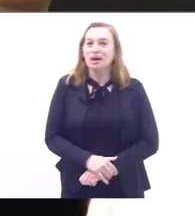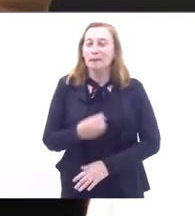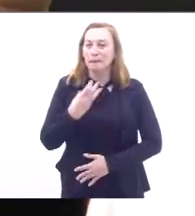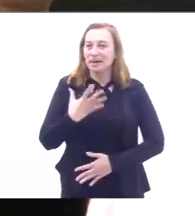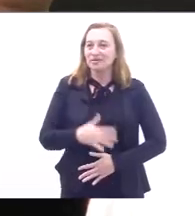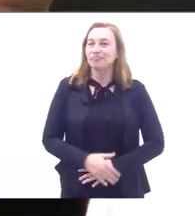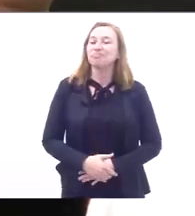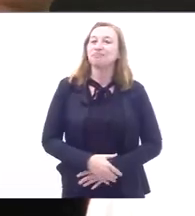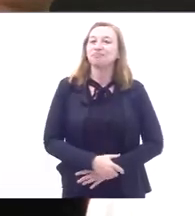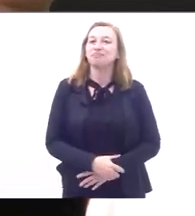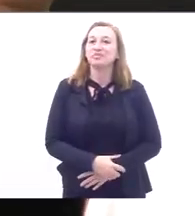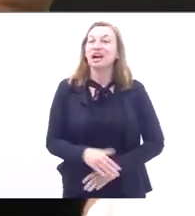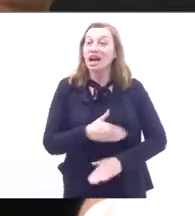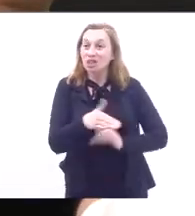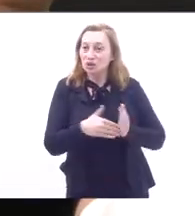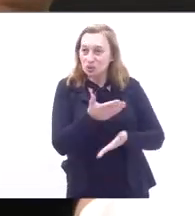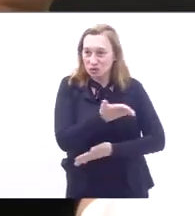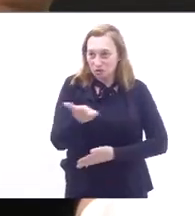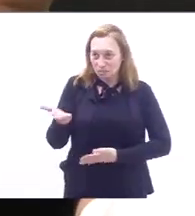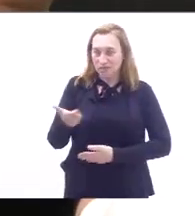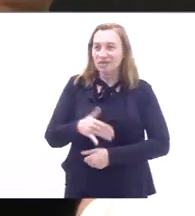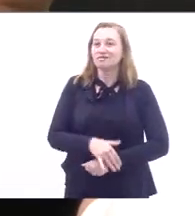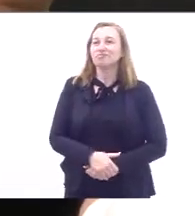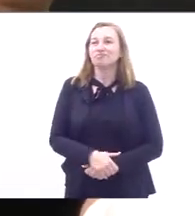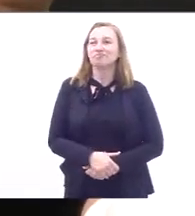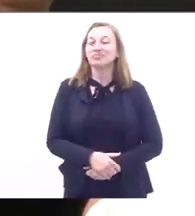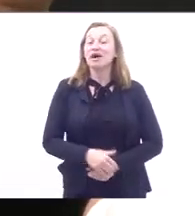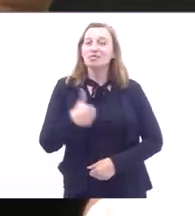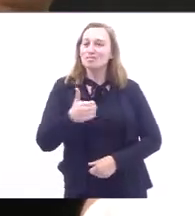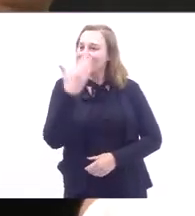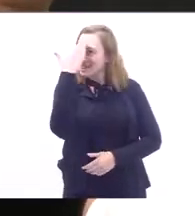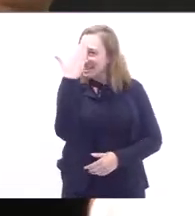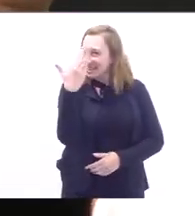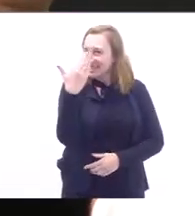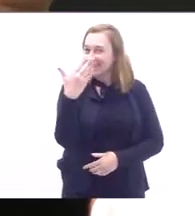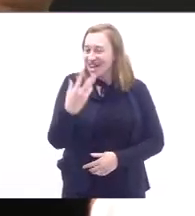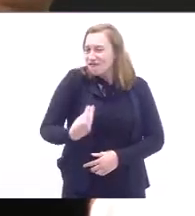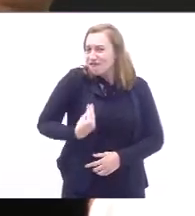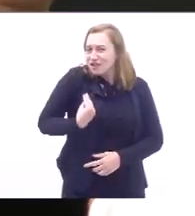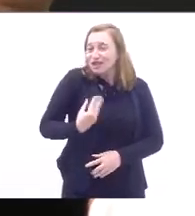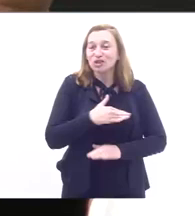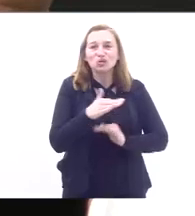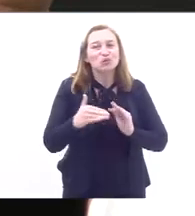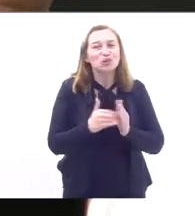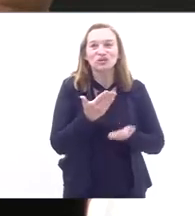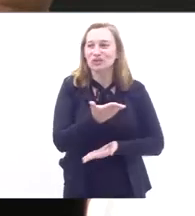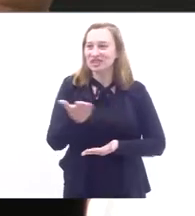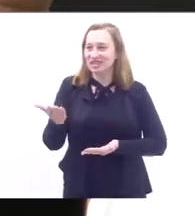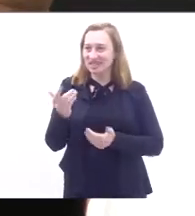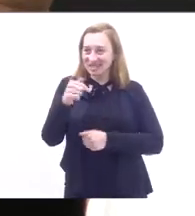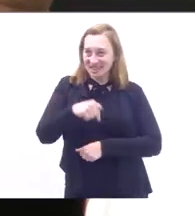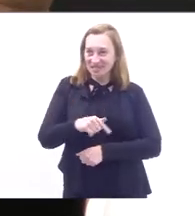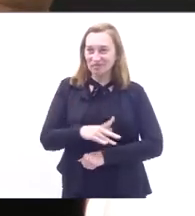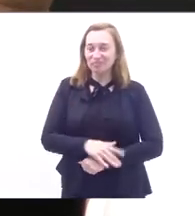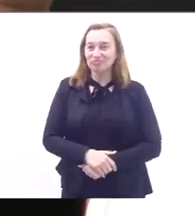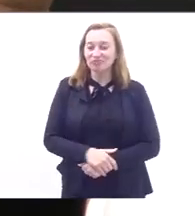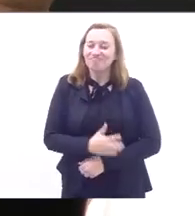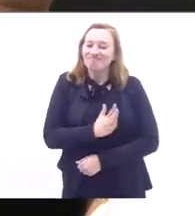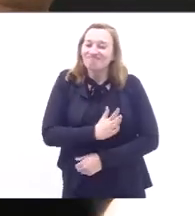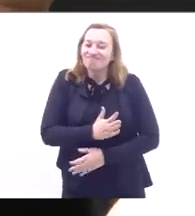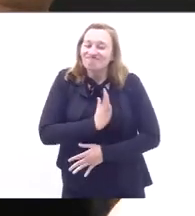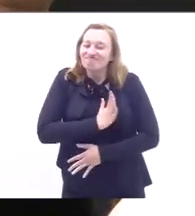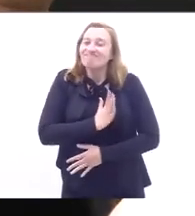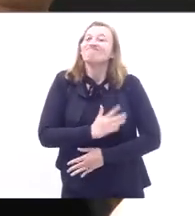Bem, prezados senhoras e senhores, primeiro quero agradecer a presença de todos aqui, de